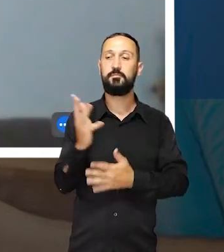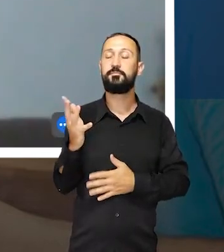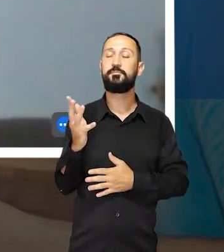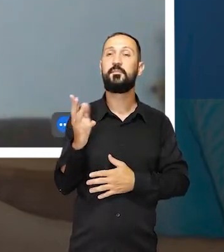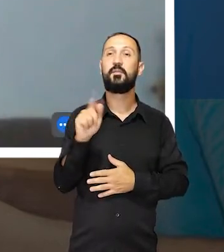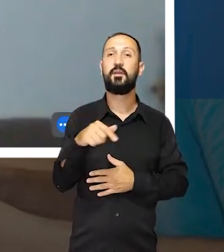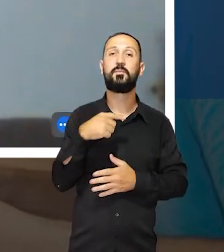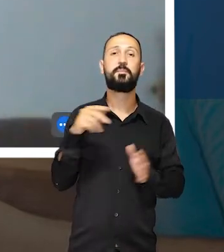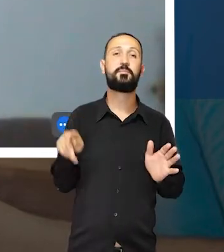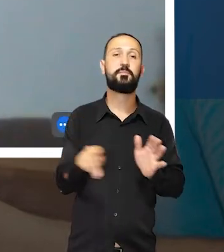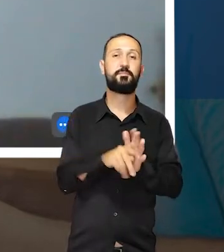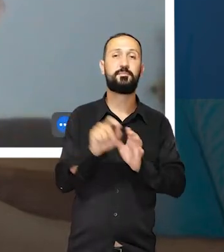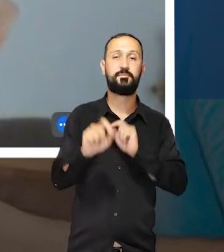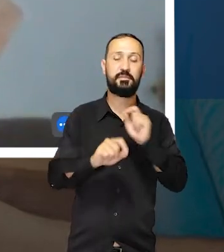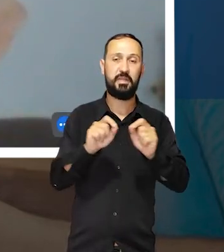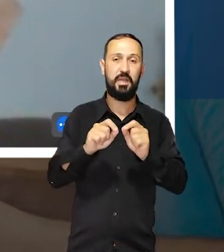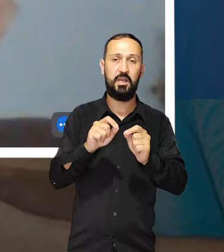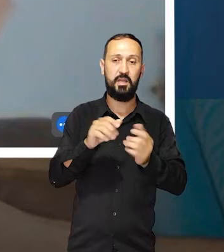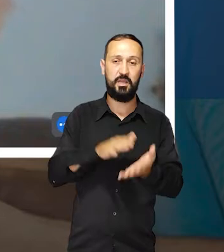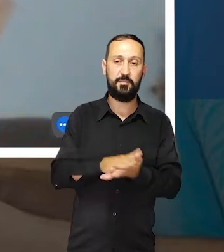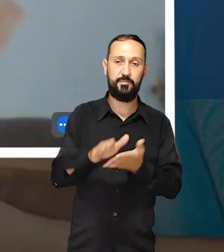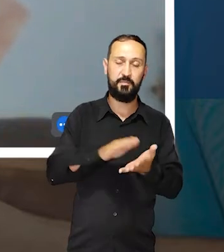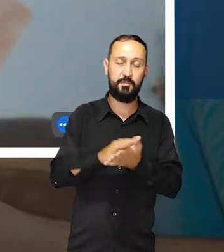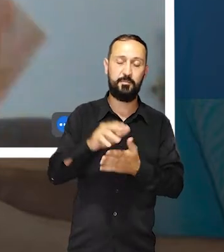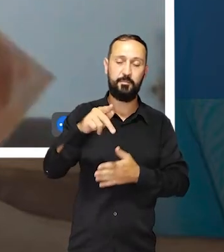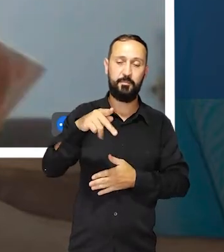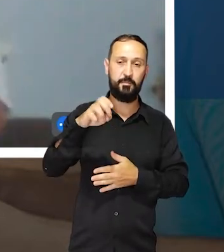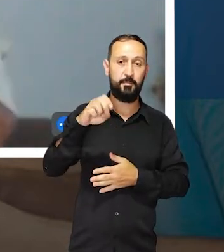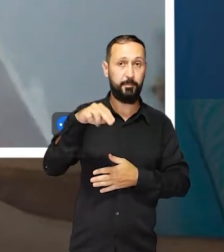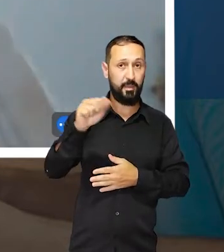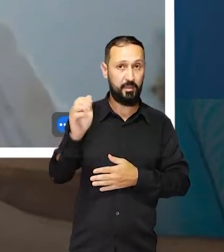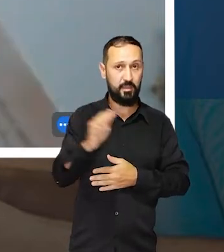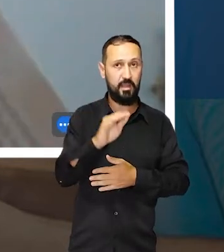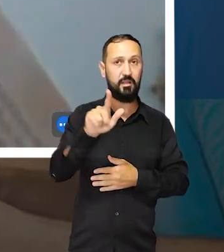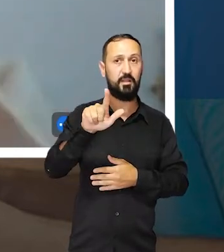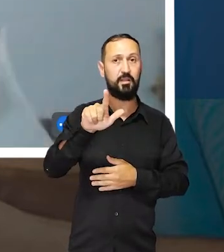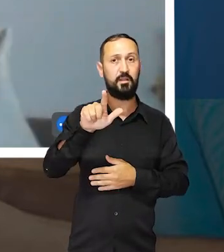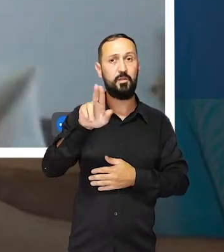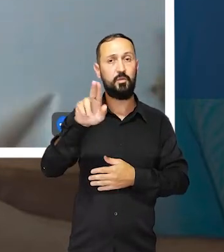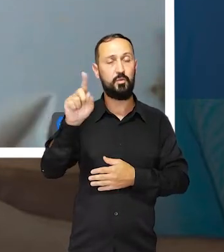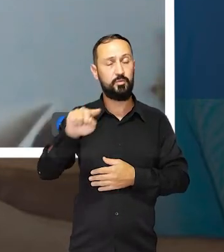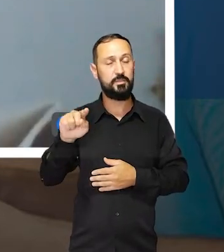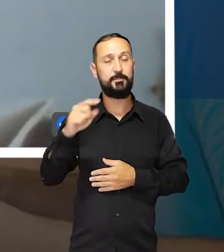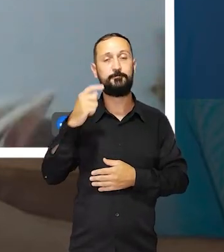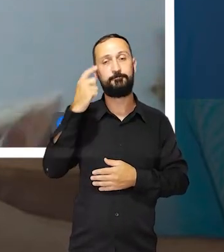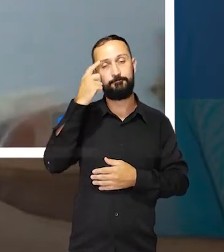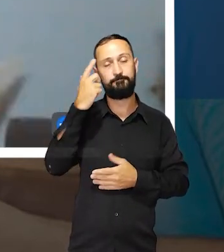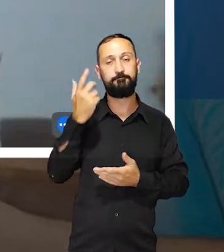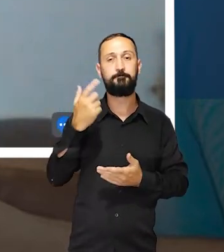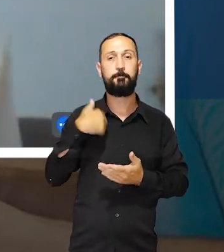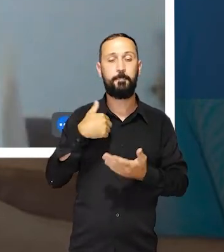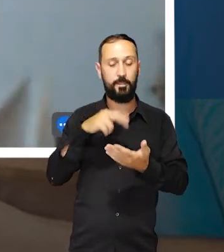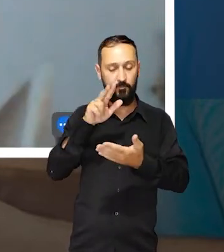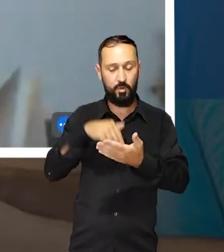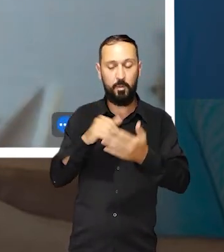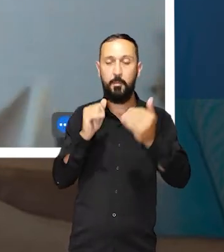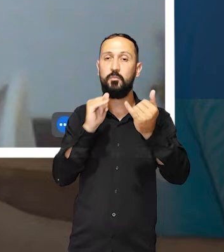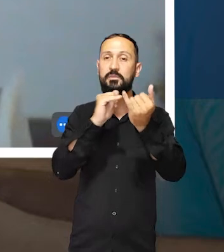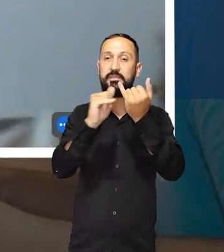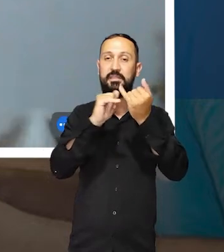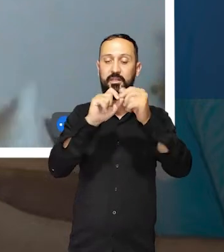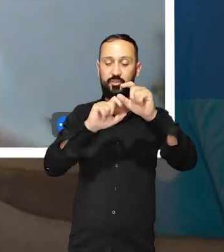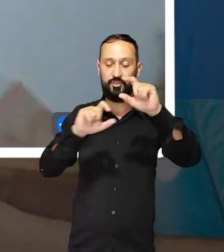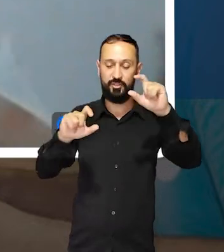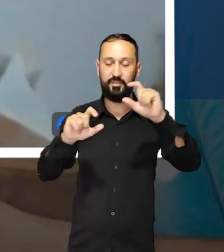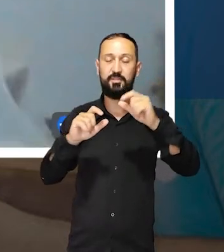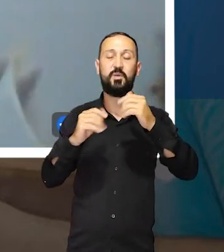Leque Aberto é uma publicação da editora Penalux, como você falou. Eu vou